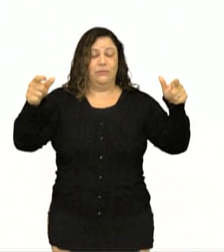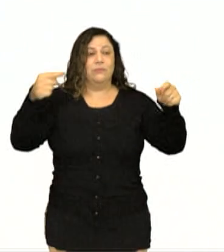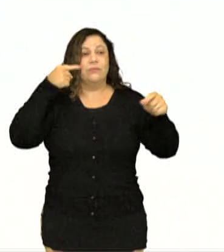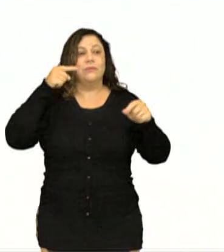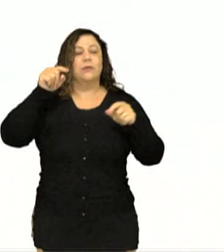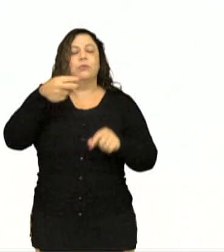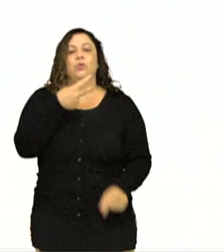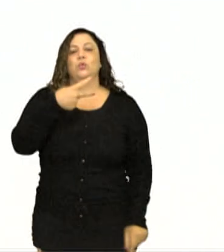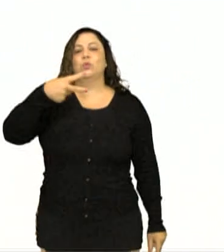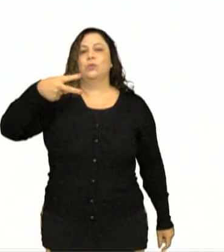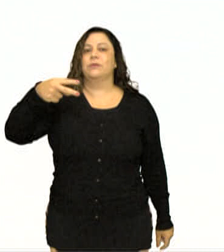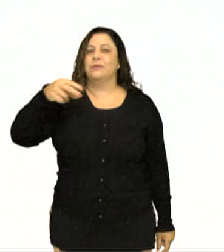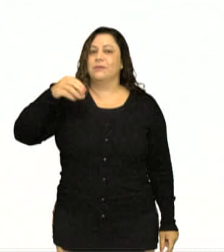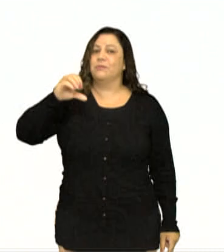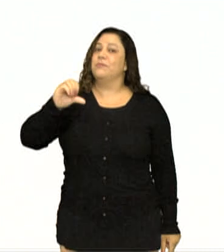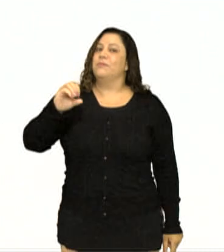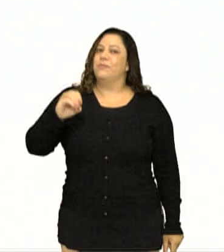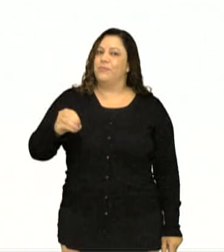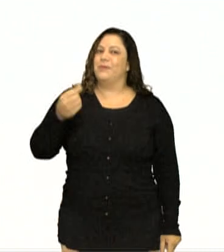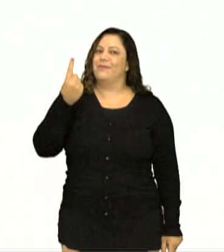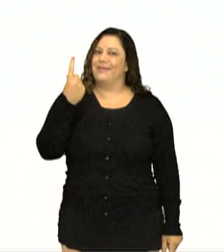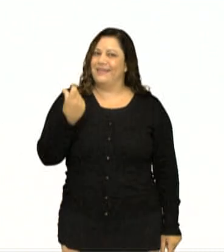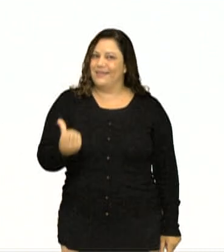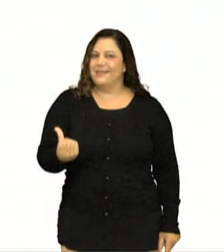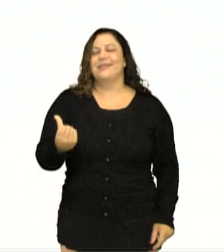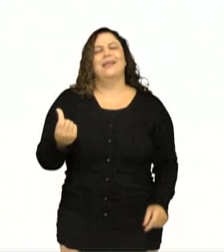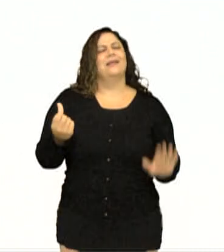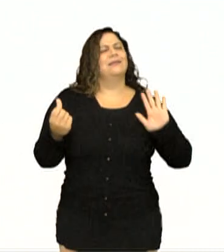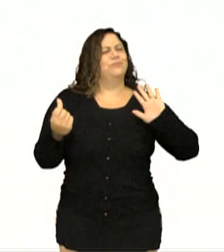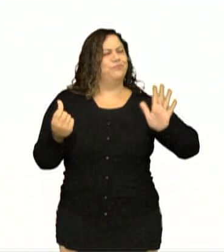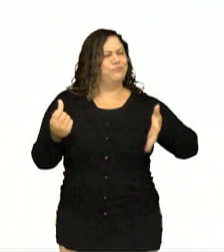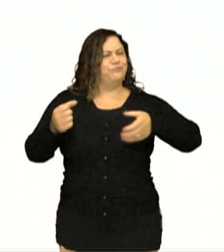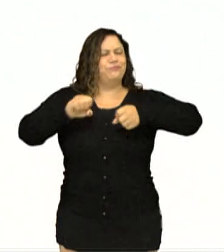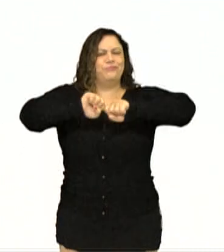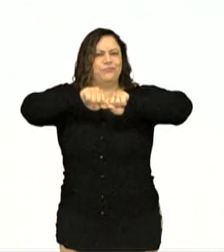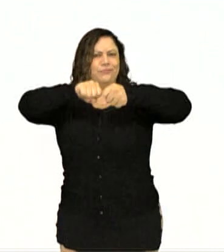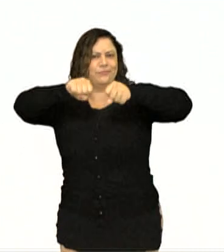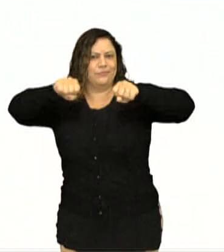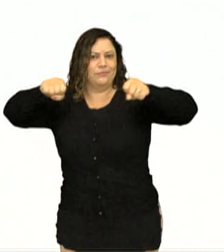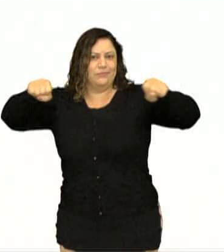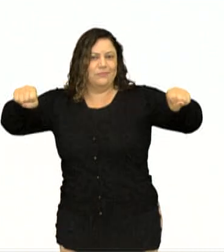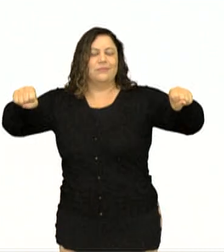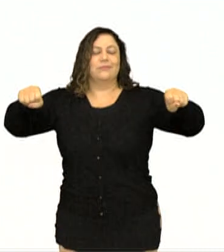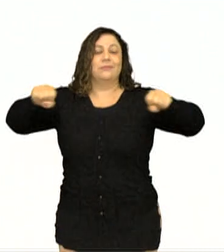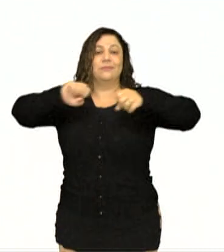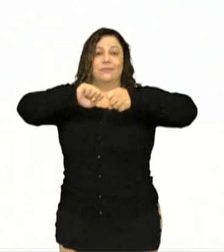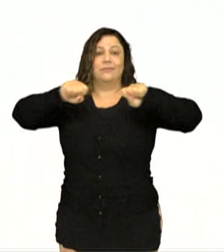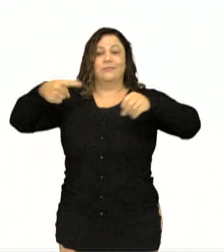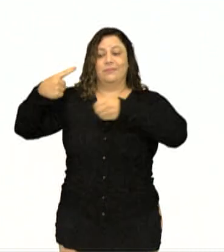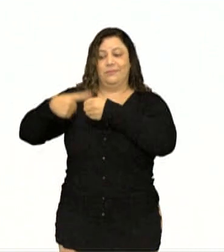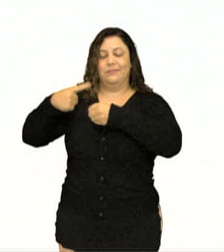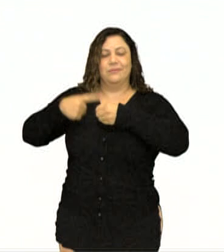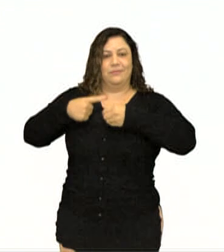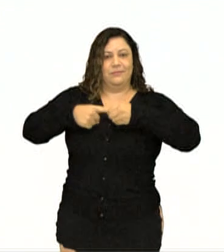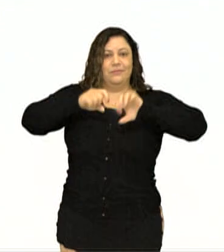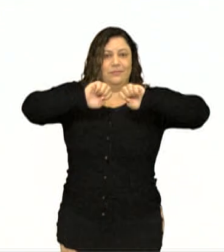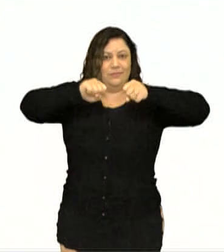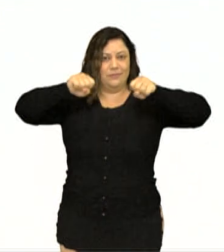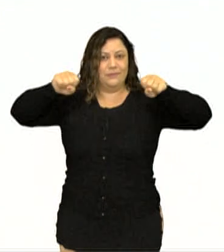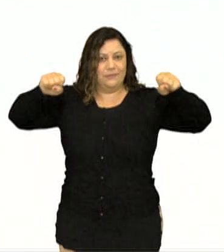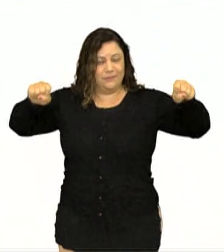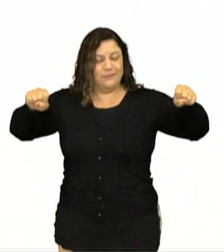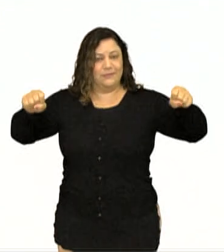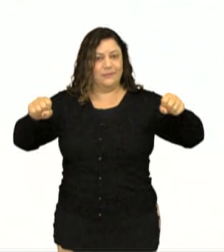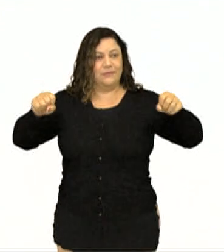aqui em 2016, a gente já tem uma área urbana imensa, uma ampliação muito grande dessa área